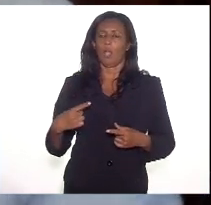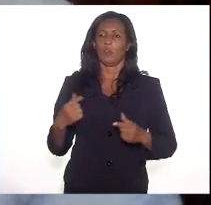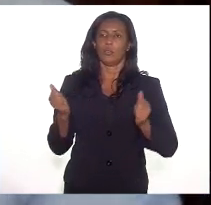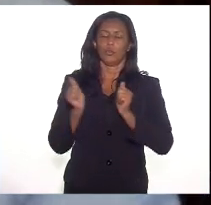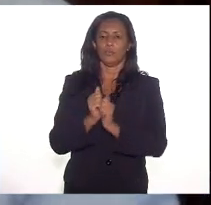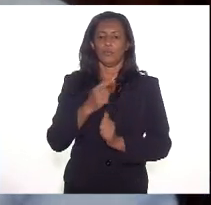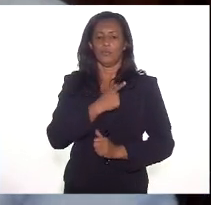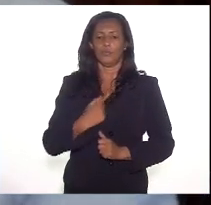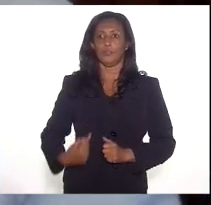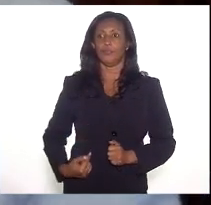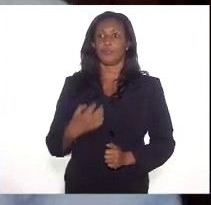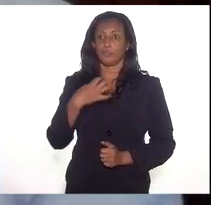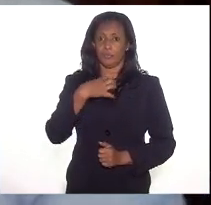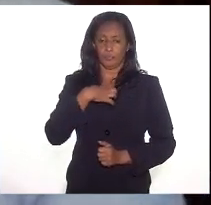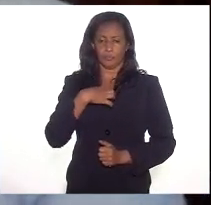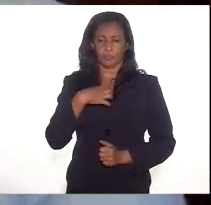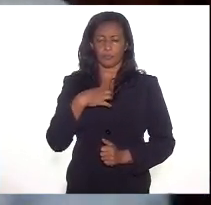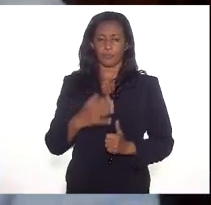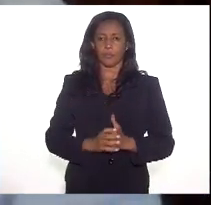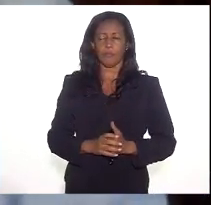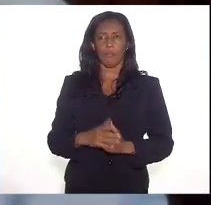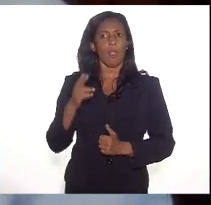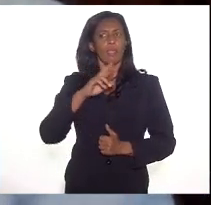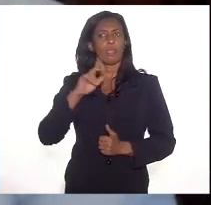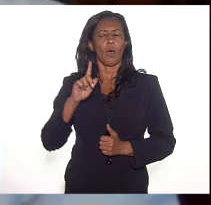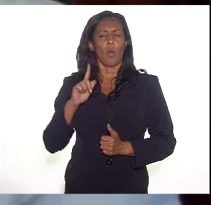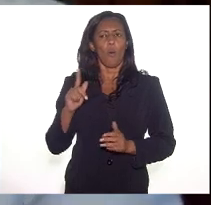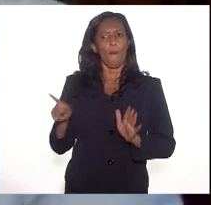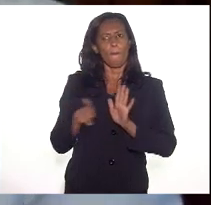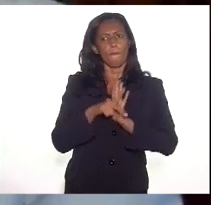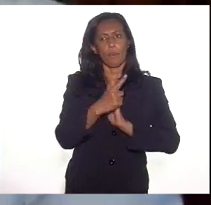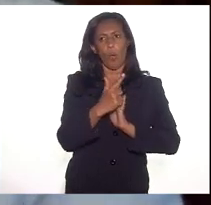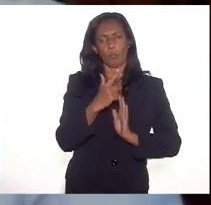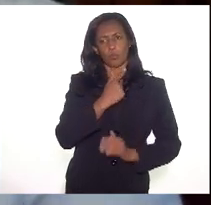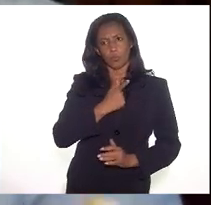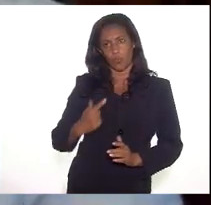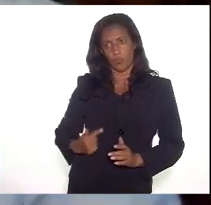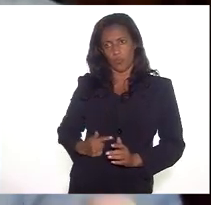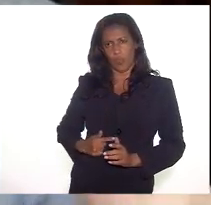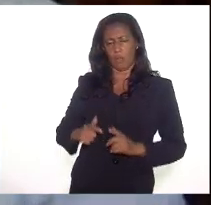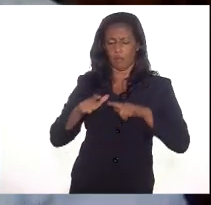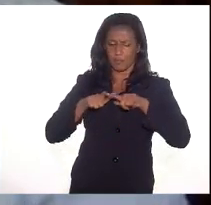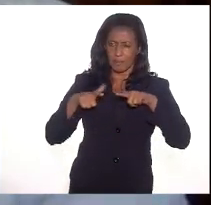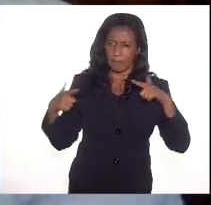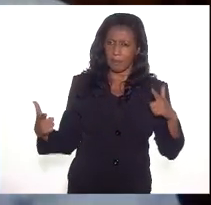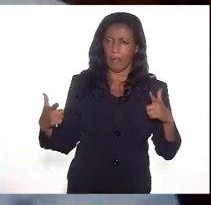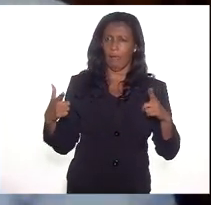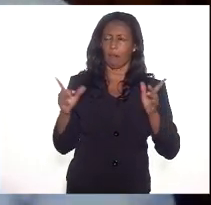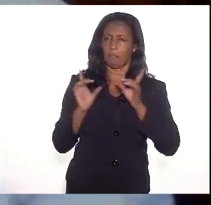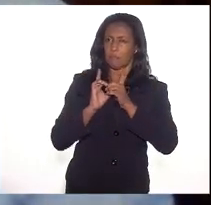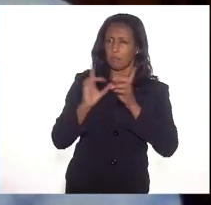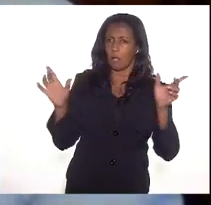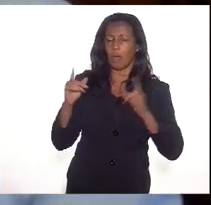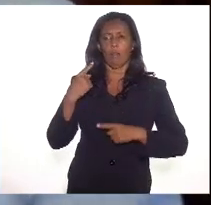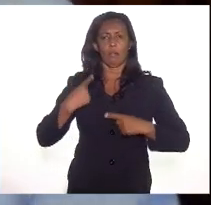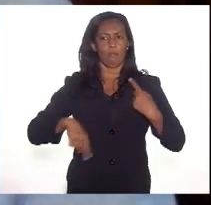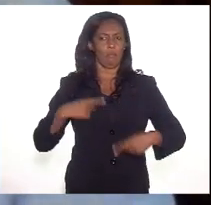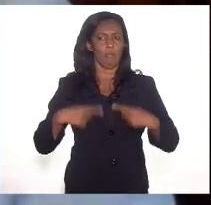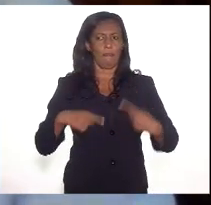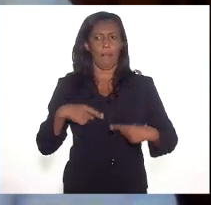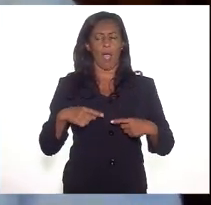de que isso fosse, e não por um papel do governo, mas fosse ampliado o debate democrático mais, de forma